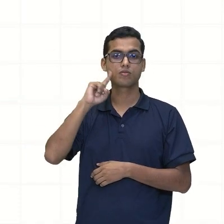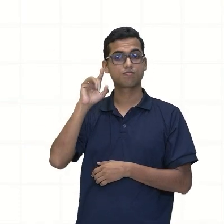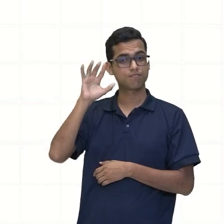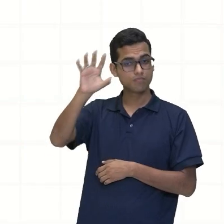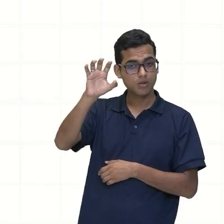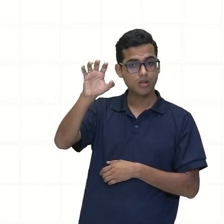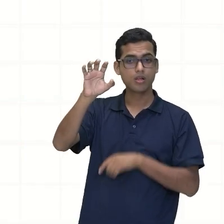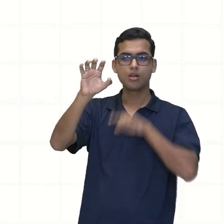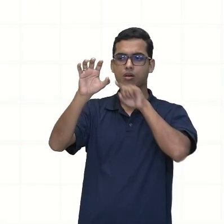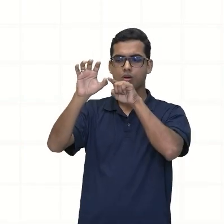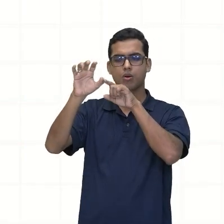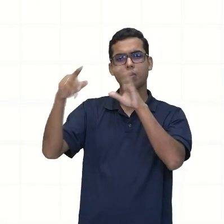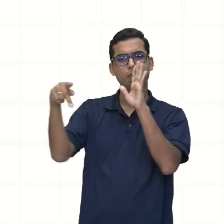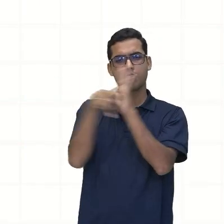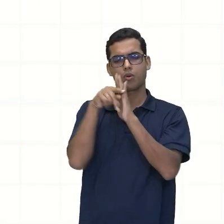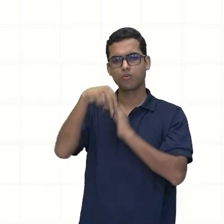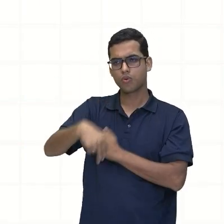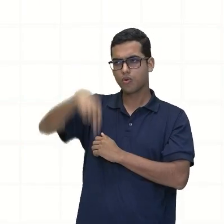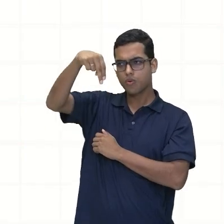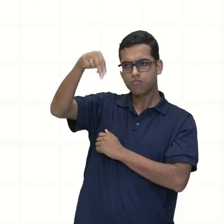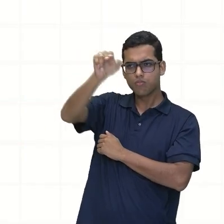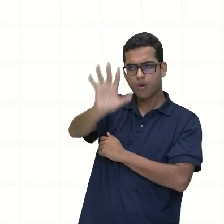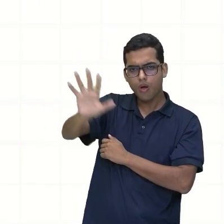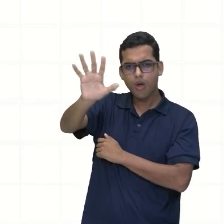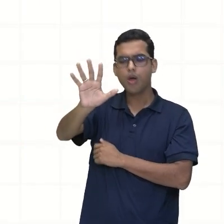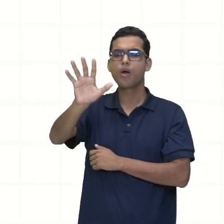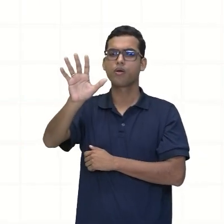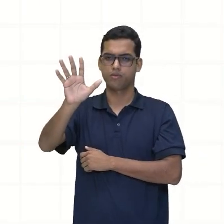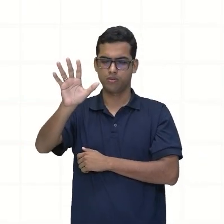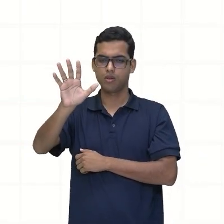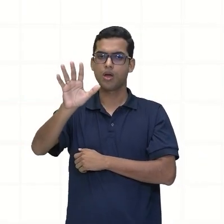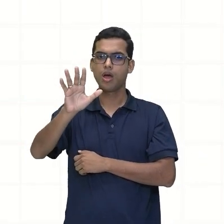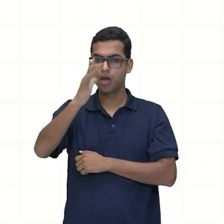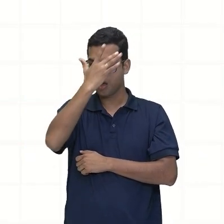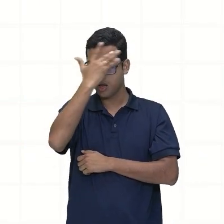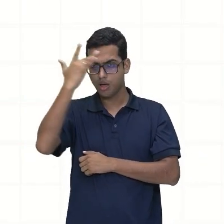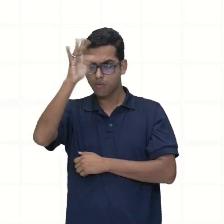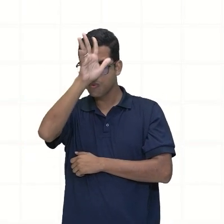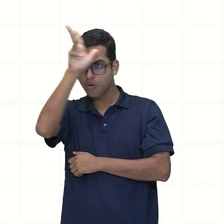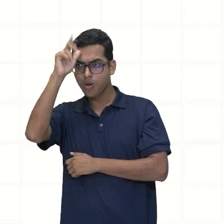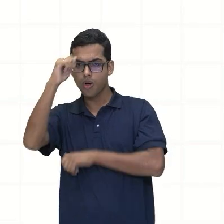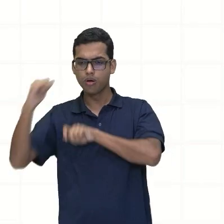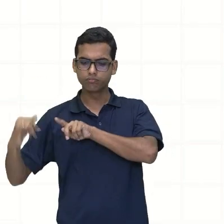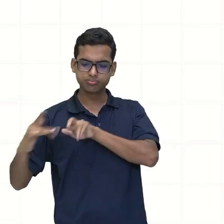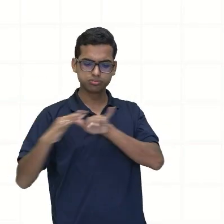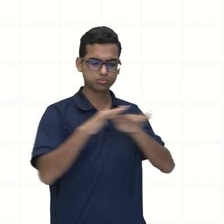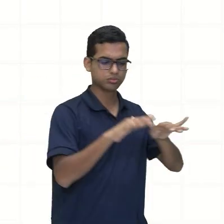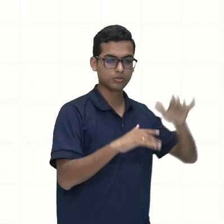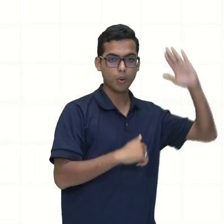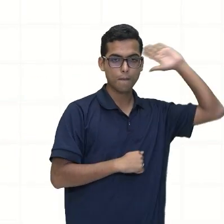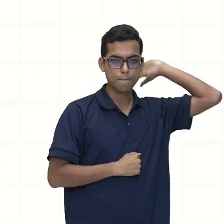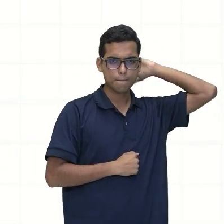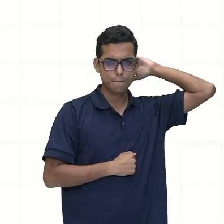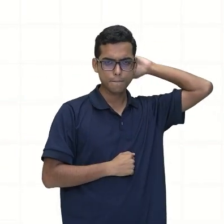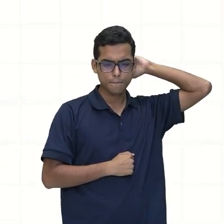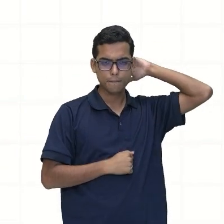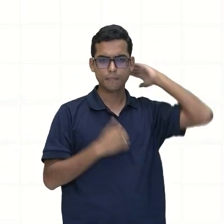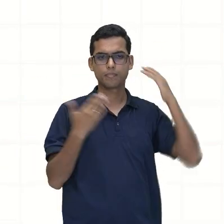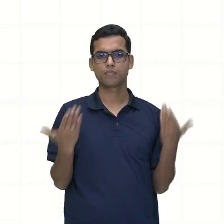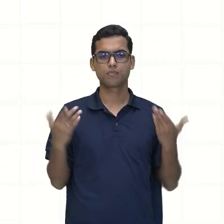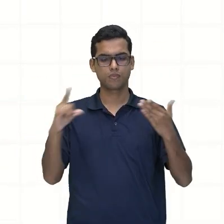norte, mas o fluxo migratório ele está ali para o Pará, que está ainda na região norte. Então, nós temos uma